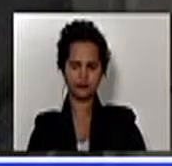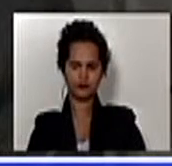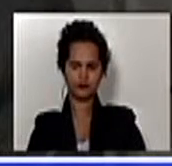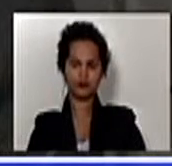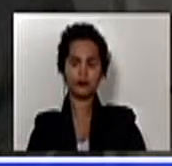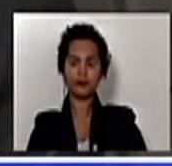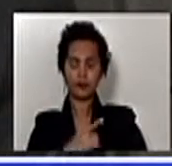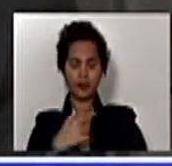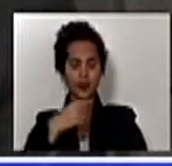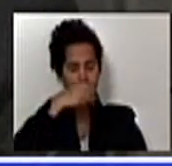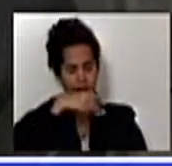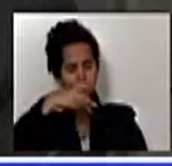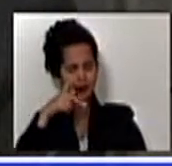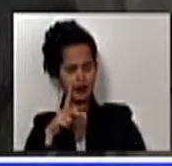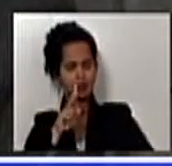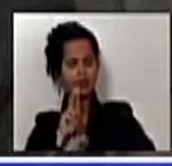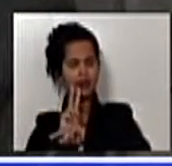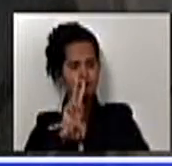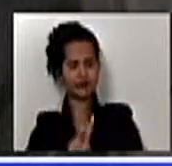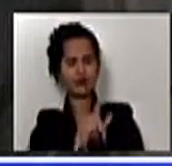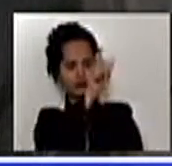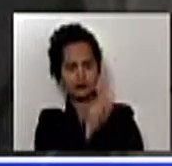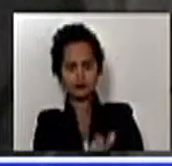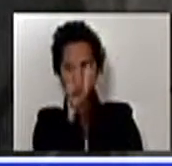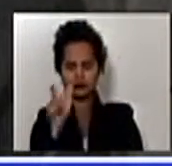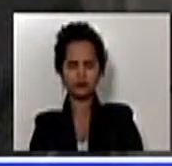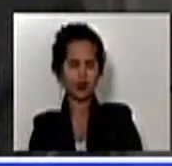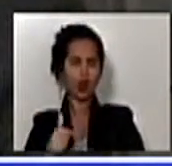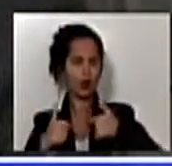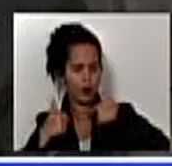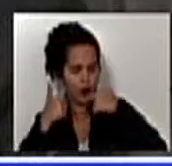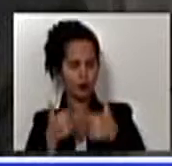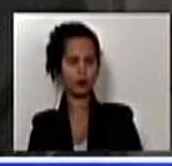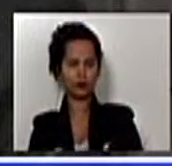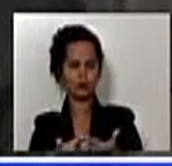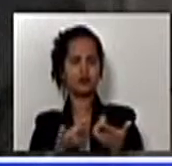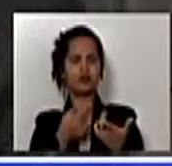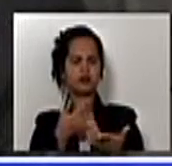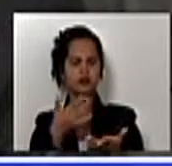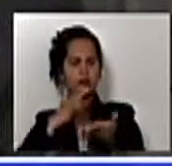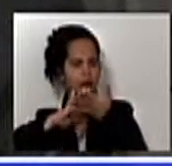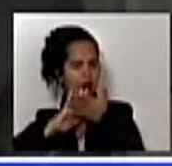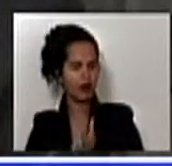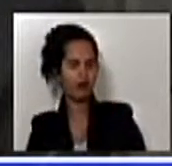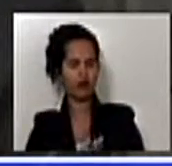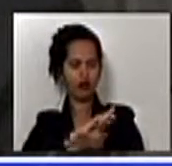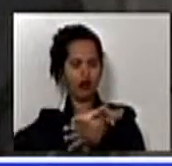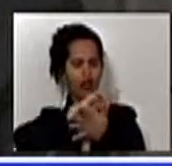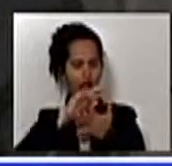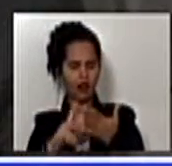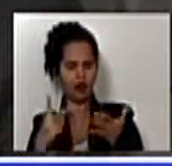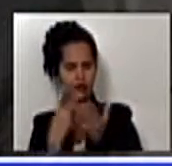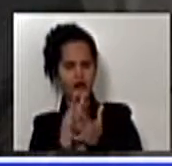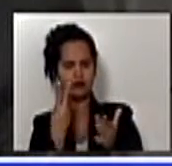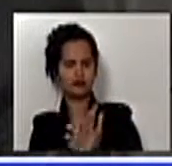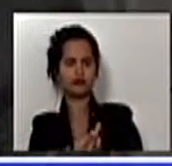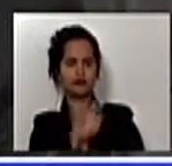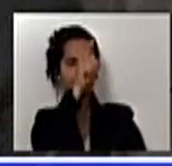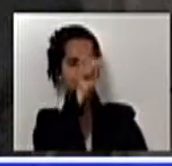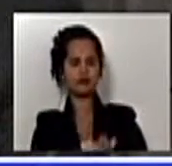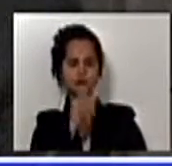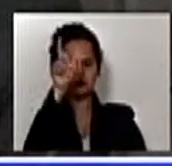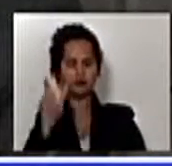do cidadão, é o representante do Ministério Público, é quem luta contra as injustiças. Quando o cidadão tem um